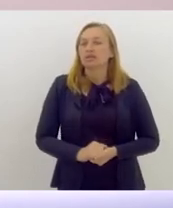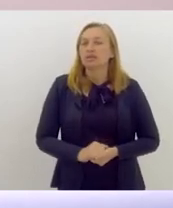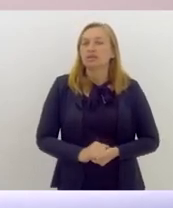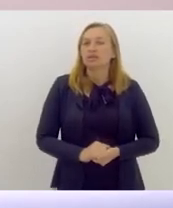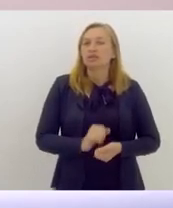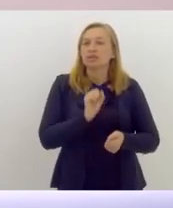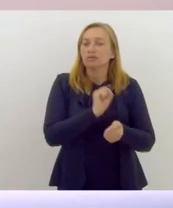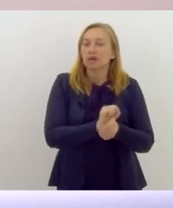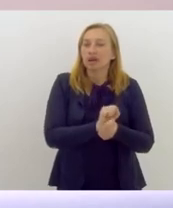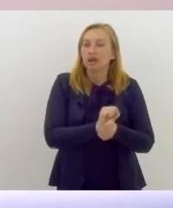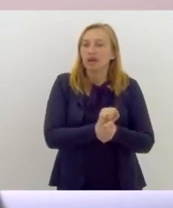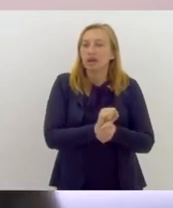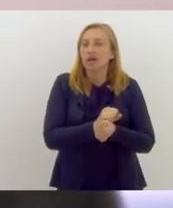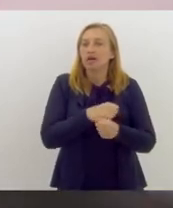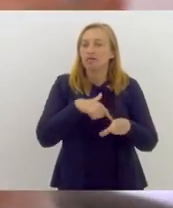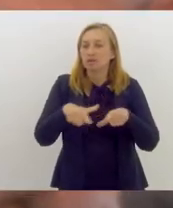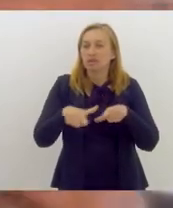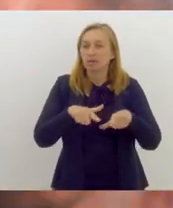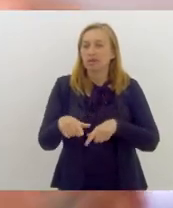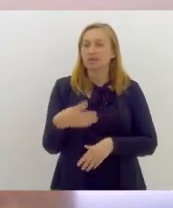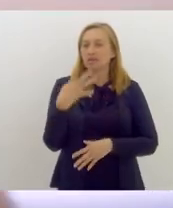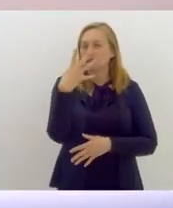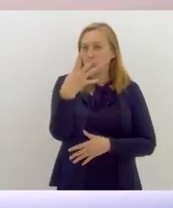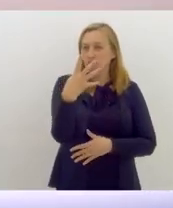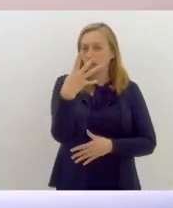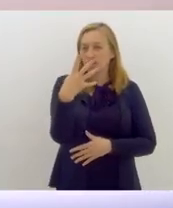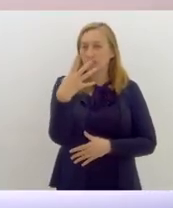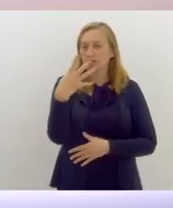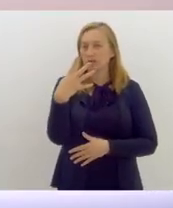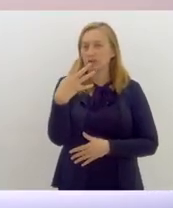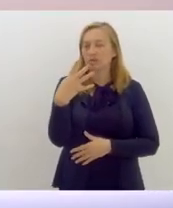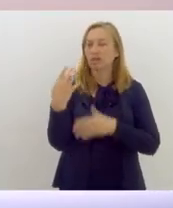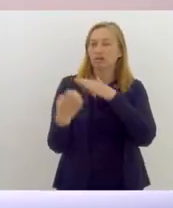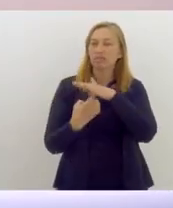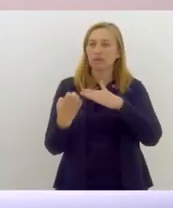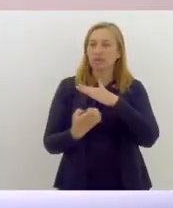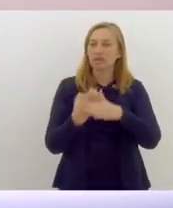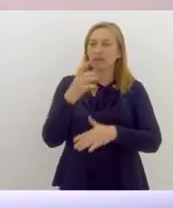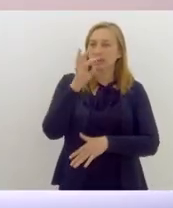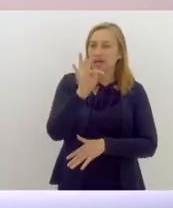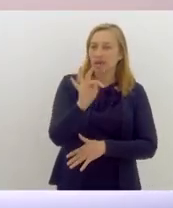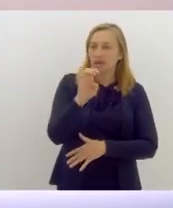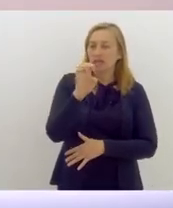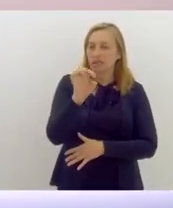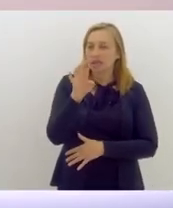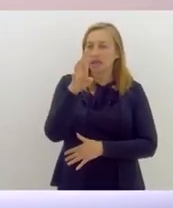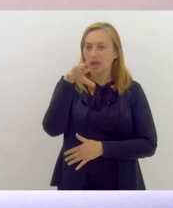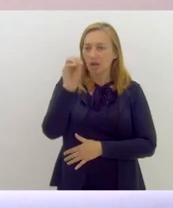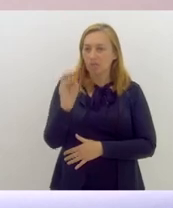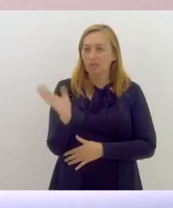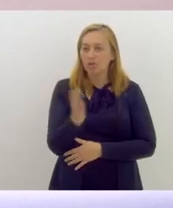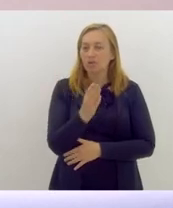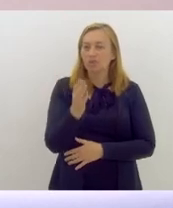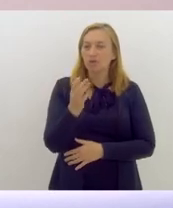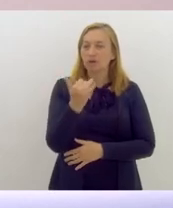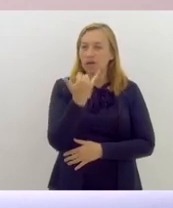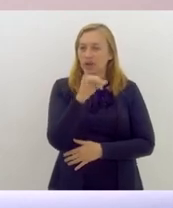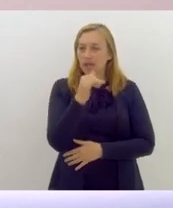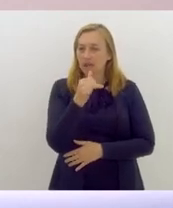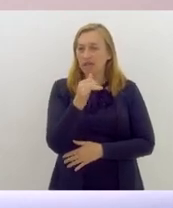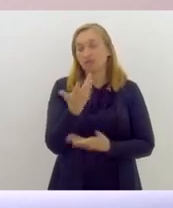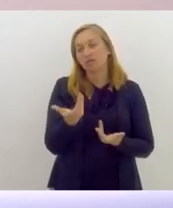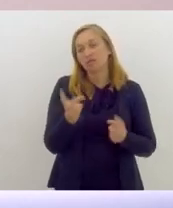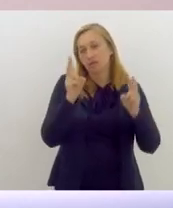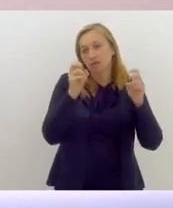paralisar o funcionamento dessas quatro termelétricas de alguma forma pela questão jurídica como nós falamos não adianta